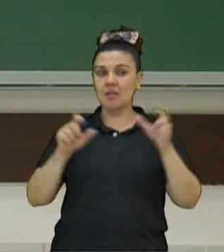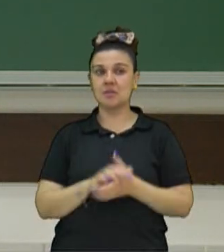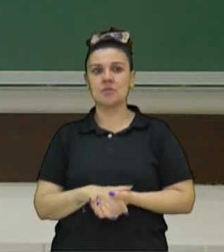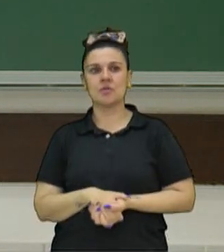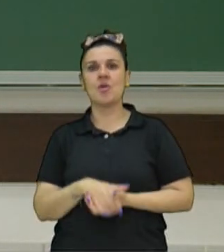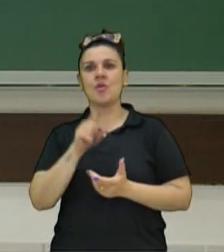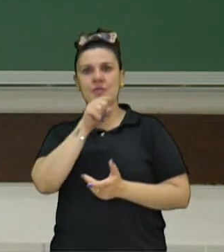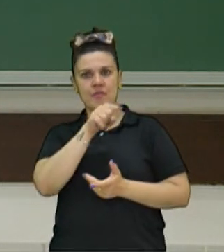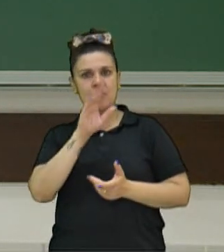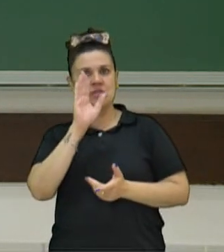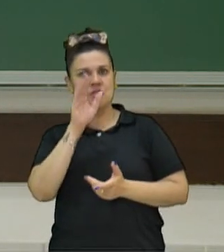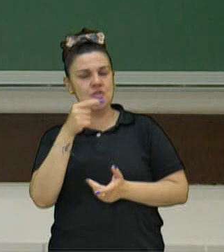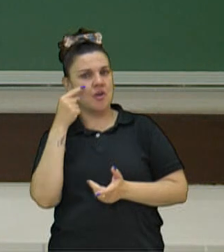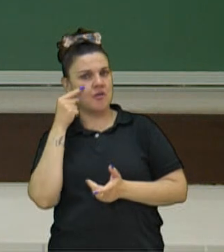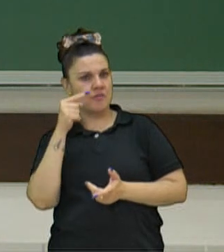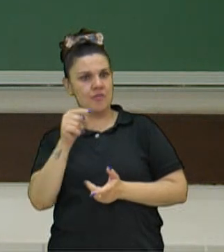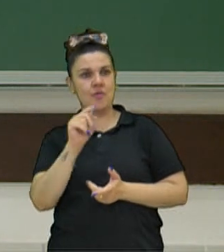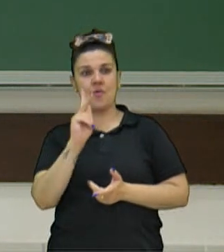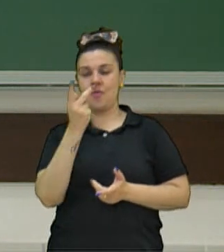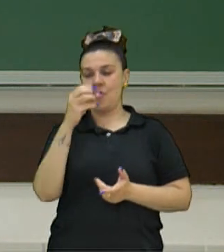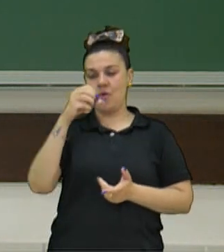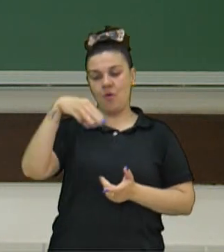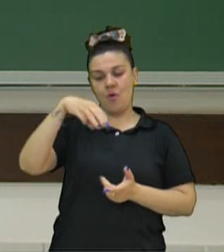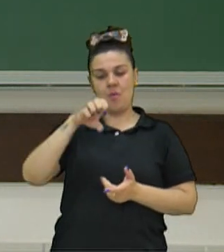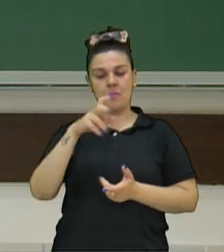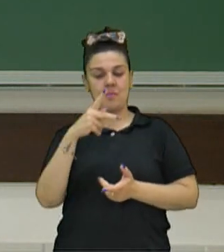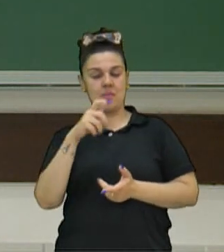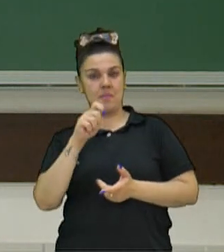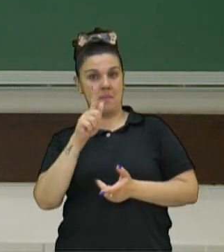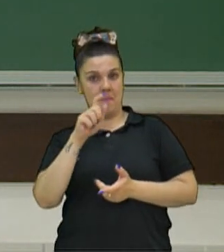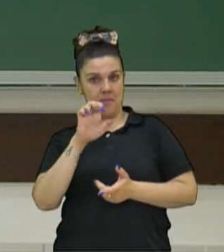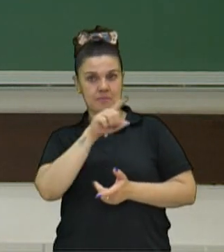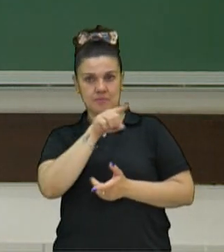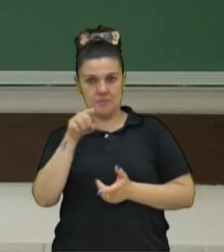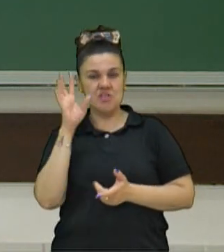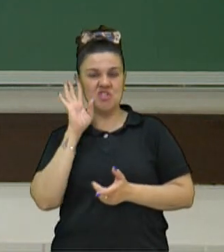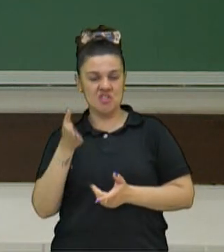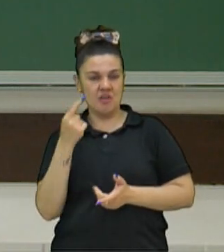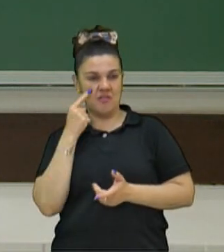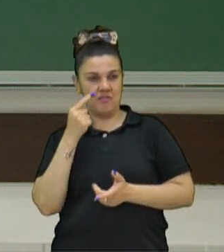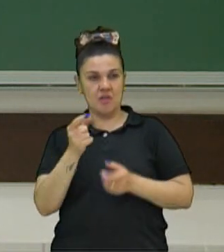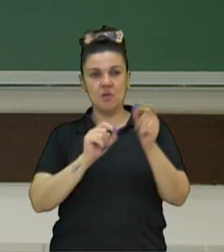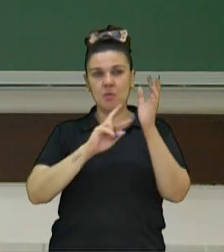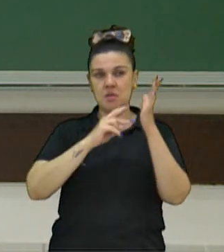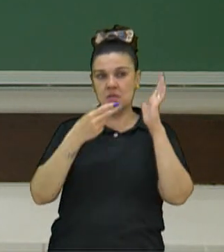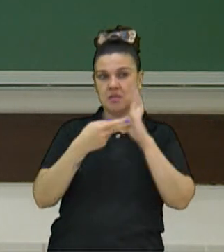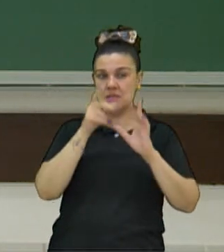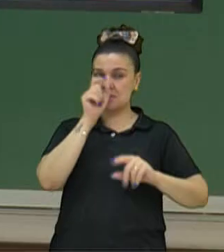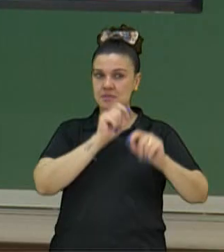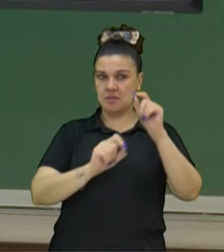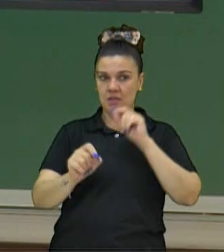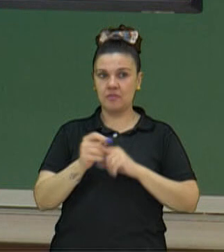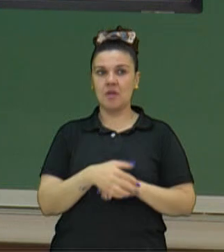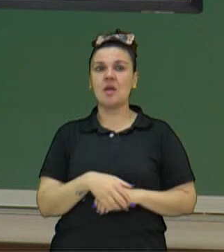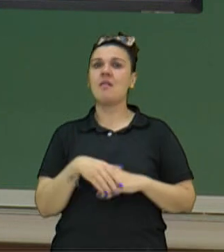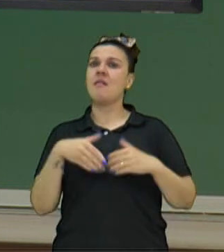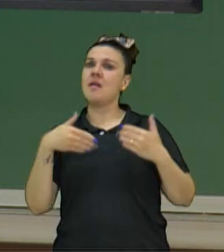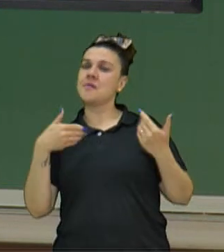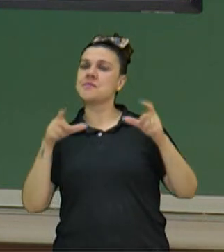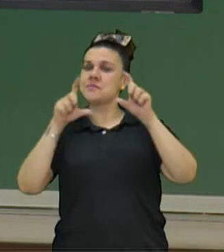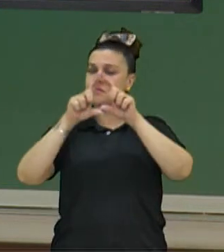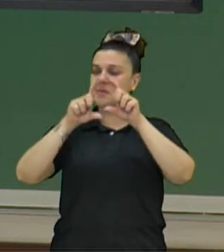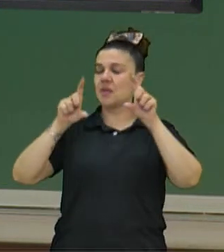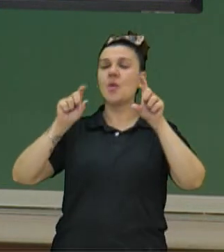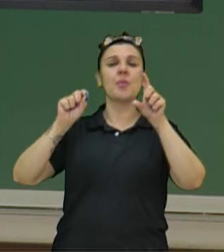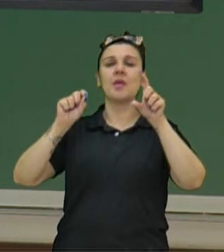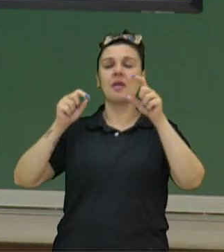A gente já ouviu falar de homepage, a gente já estudou sobre homepage, você lembra? Então essa parte que eu coloquei para você, será que é uma homepage